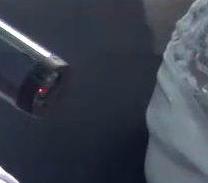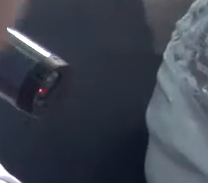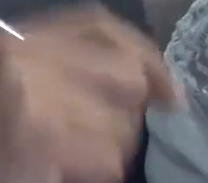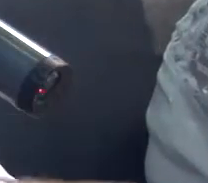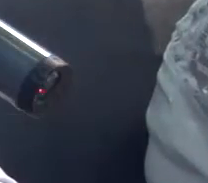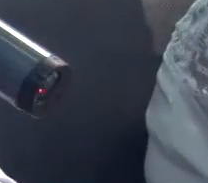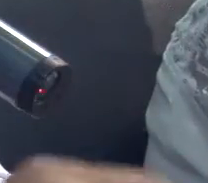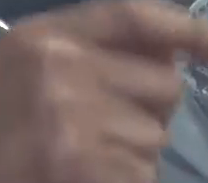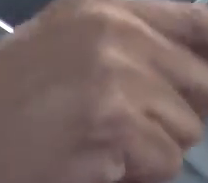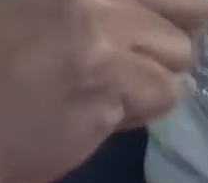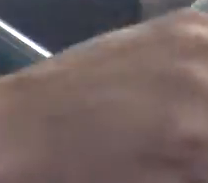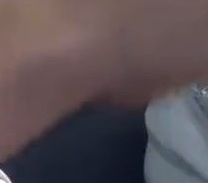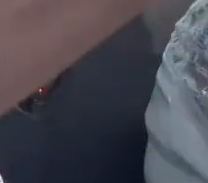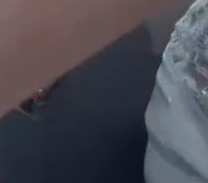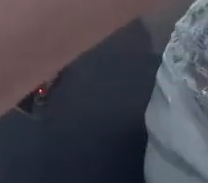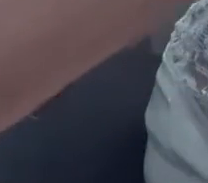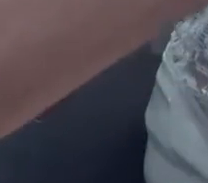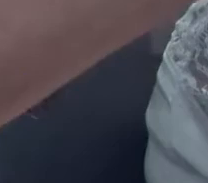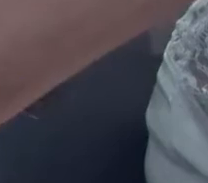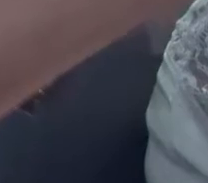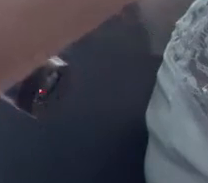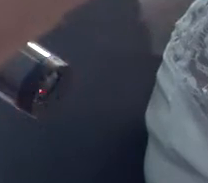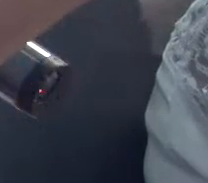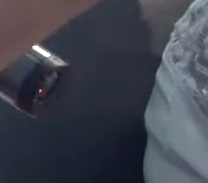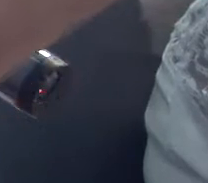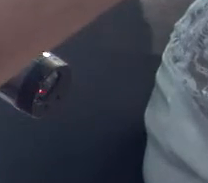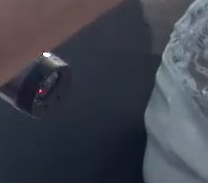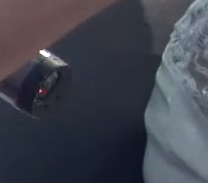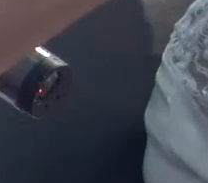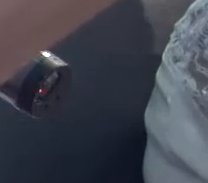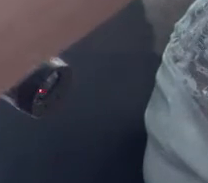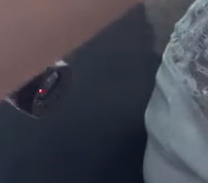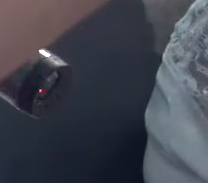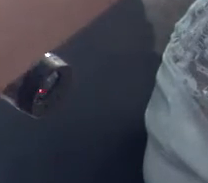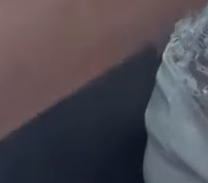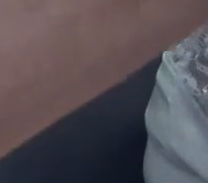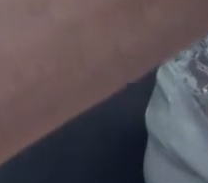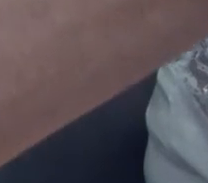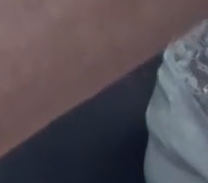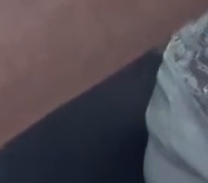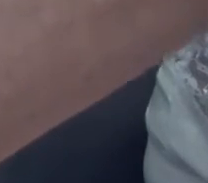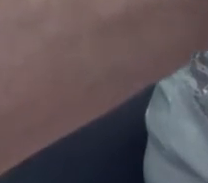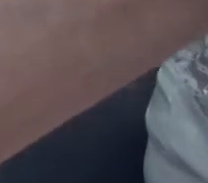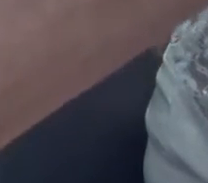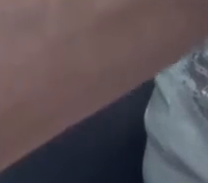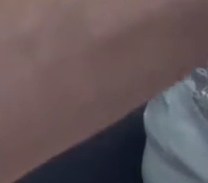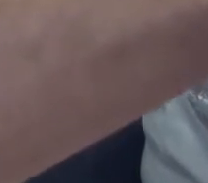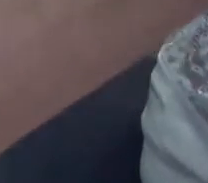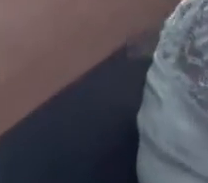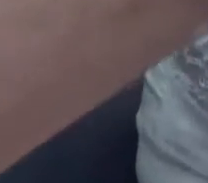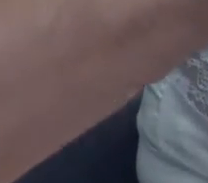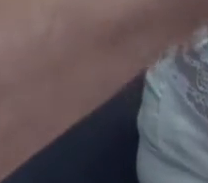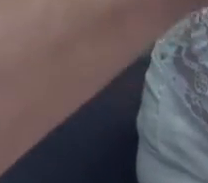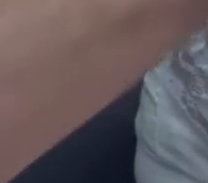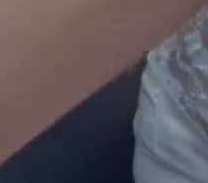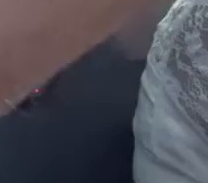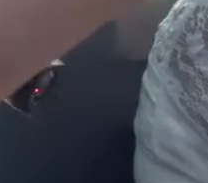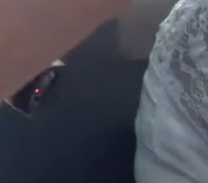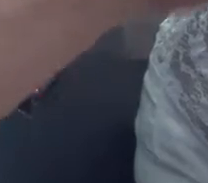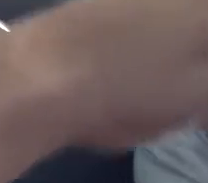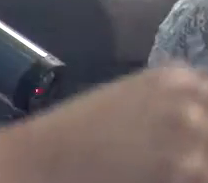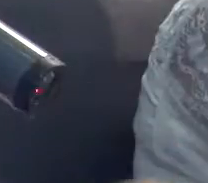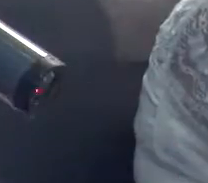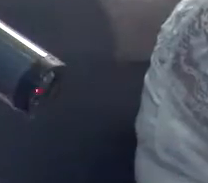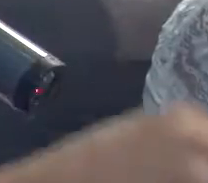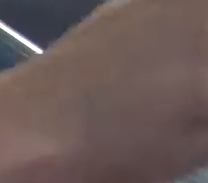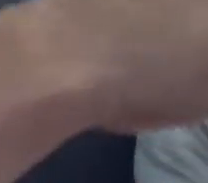a maquininha, essa maquininha tem que estar lá perto, sim, lá perto do local. Se a calçada não está adequada, temos que batalhar aqui para a calçada